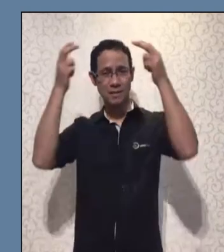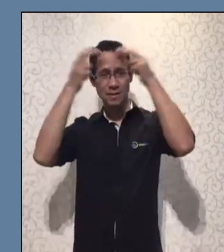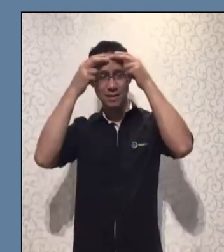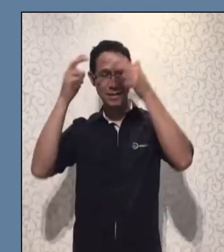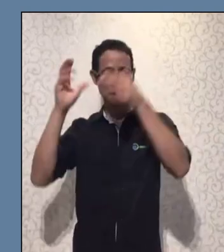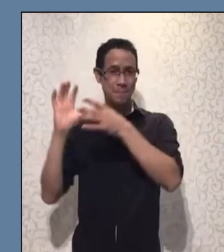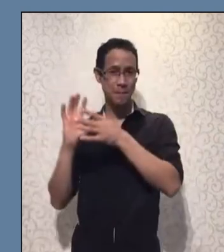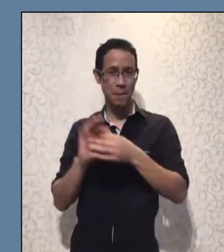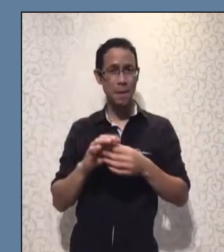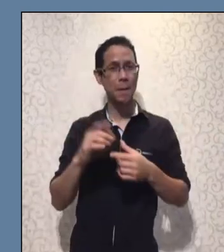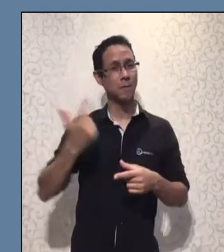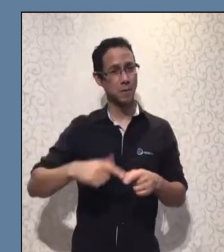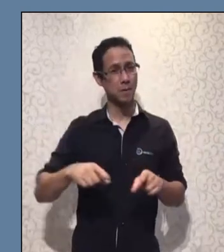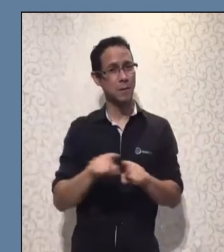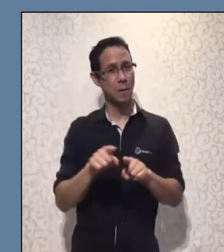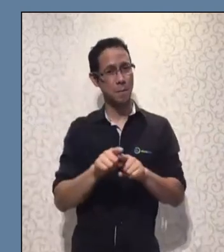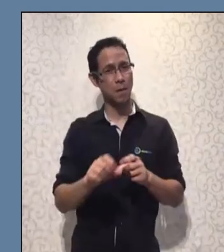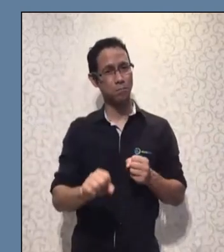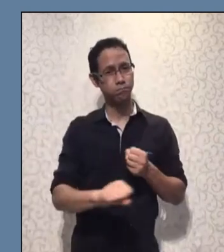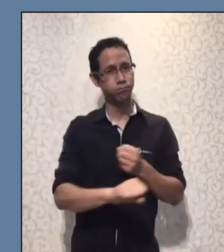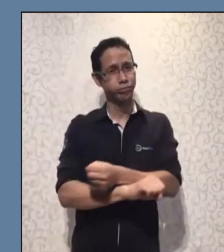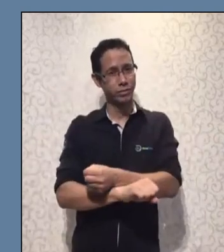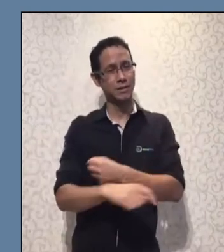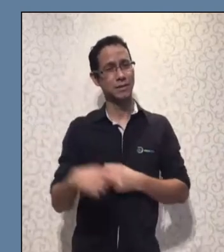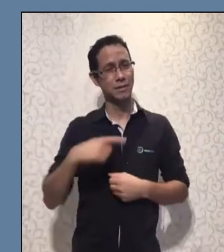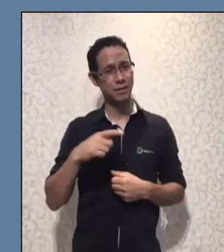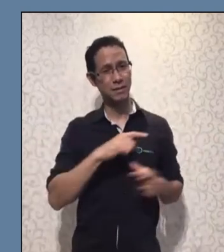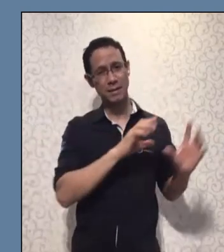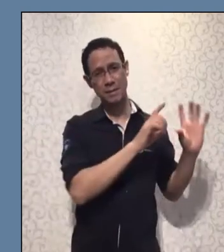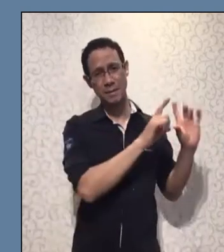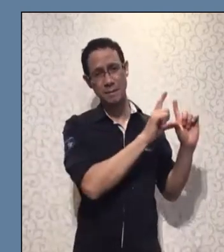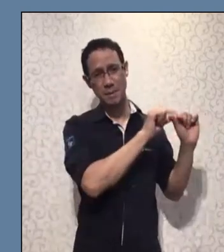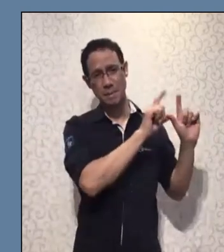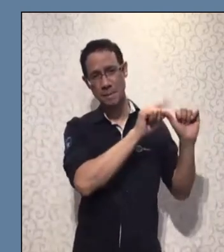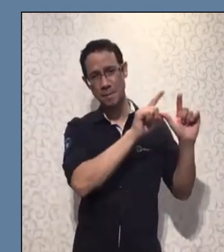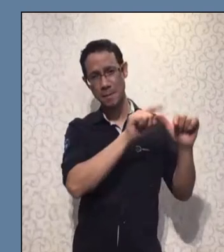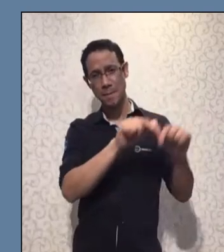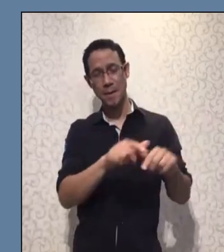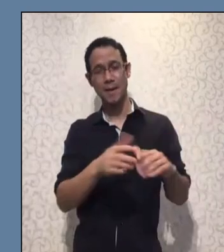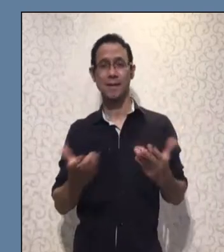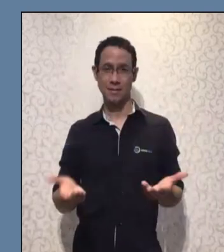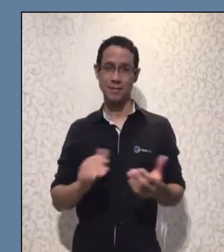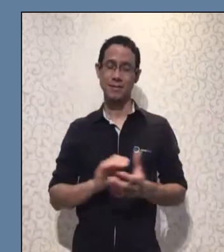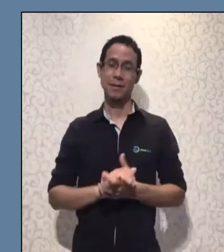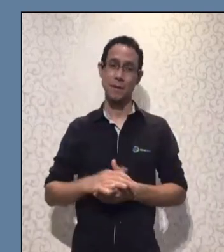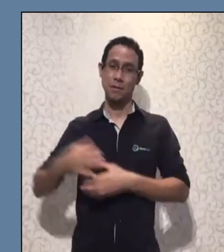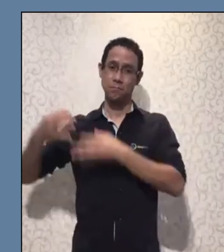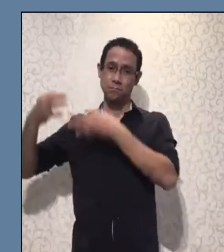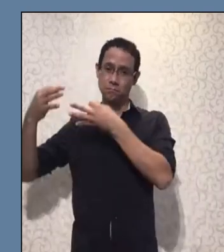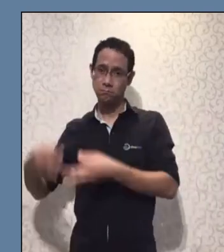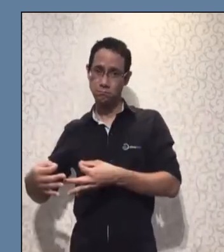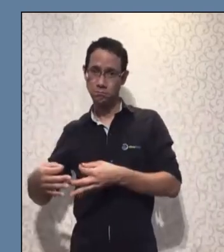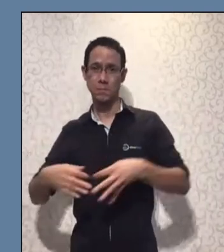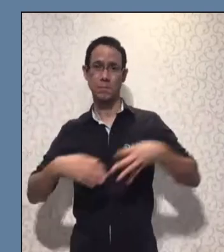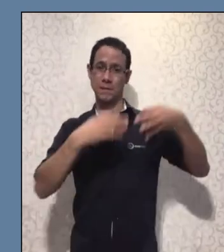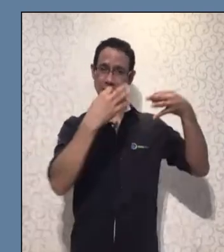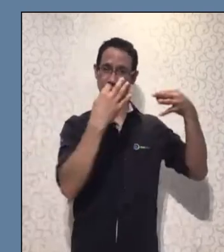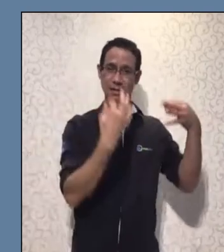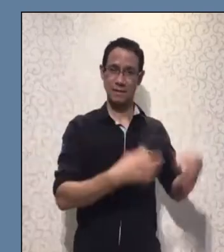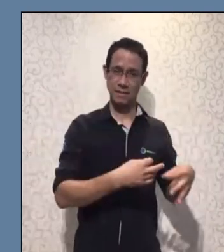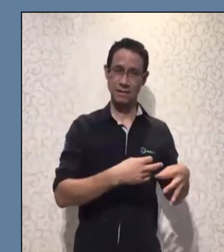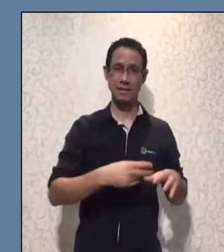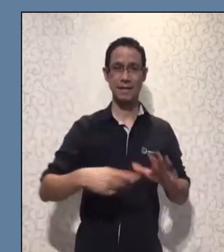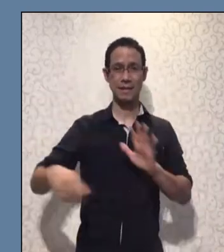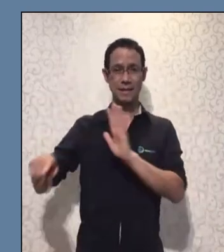uma herança do império. Quando você, mantendo a dignidade de cada obra em particular, porque não era uma questão de botar